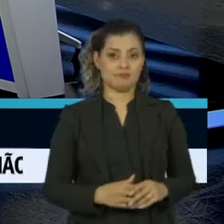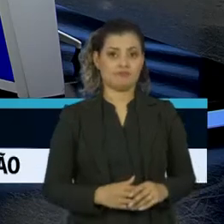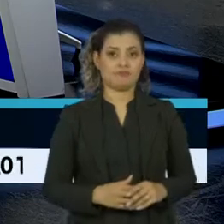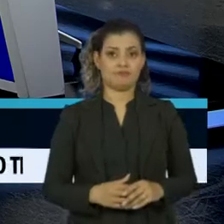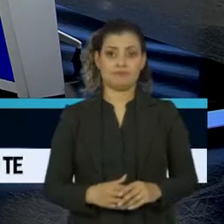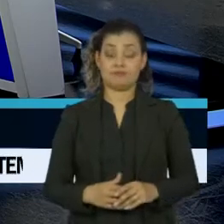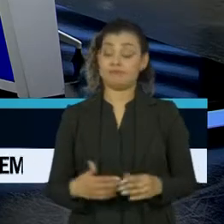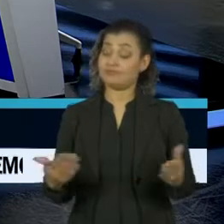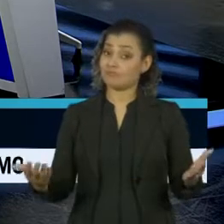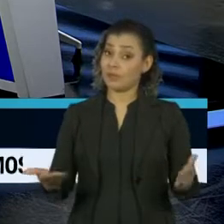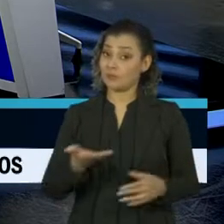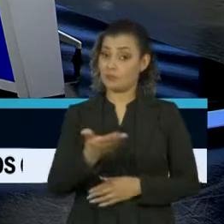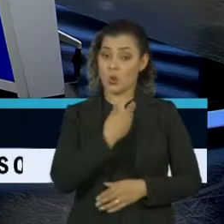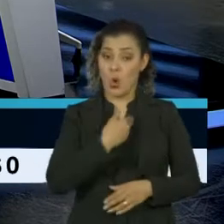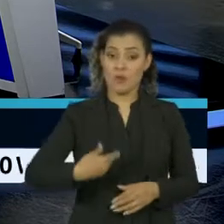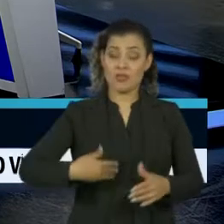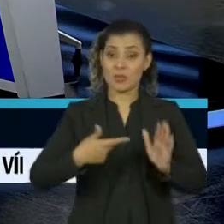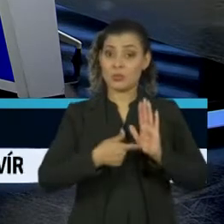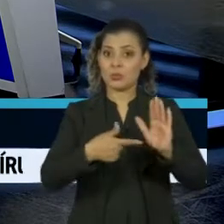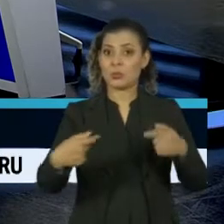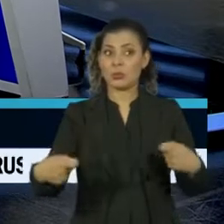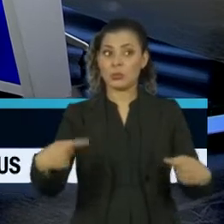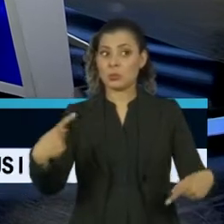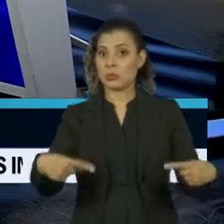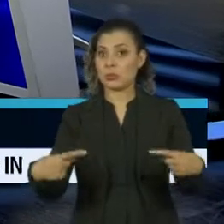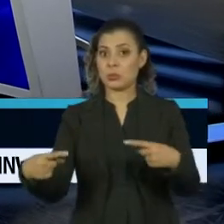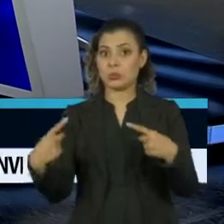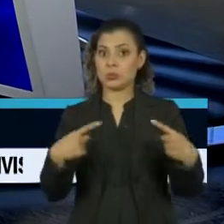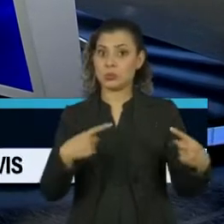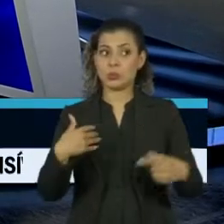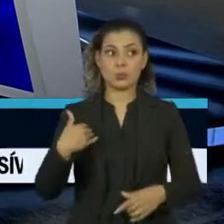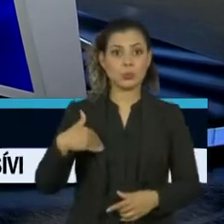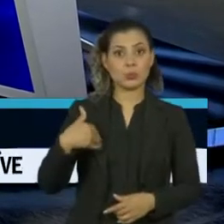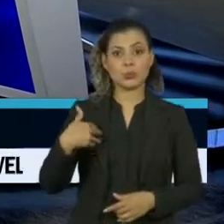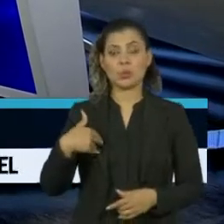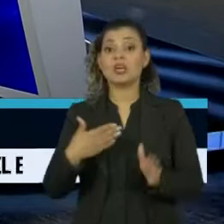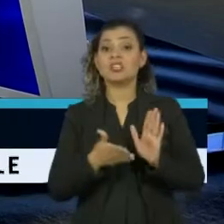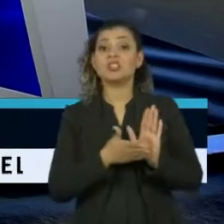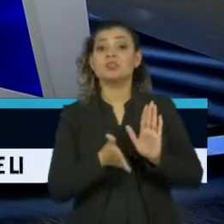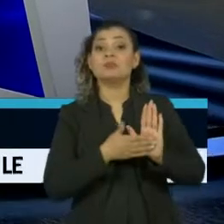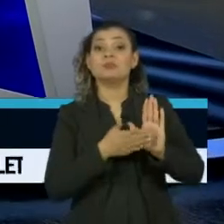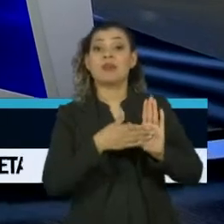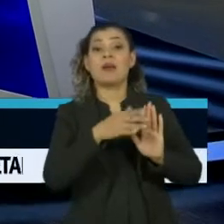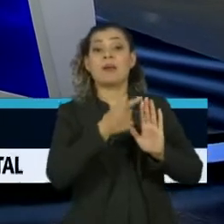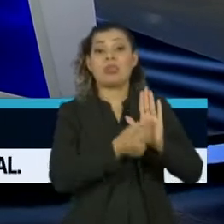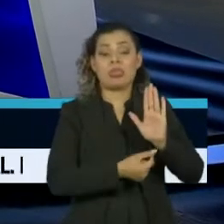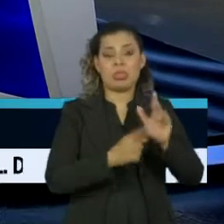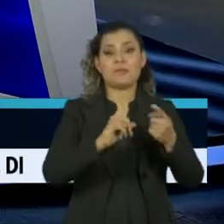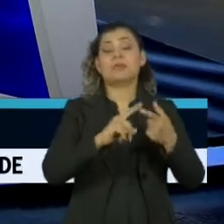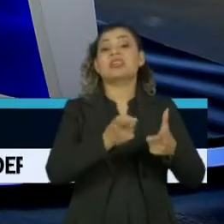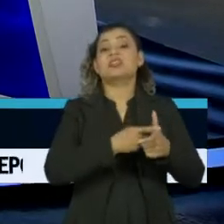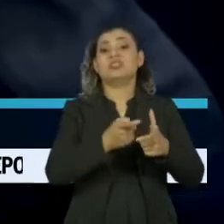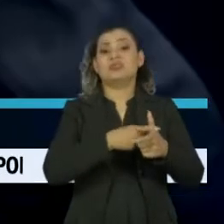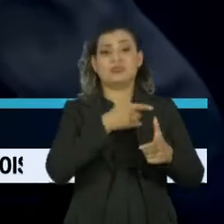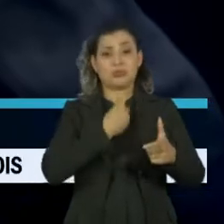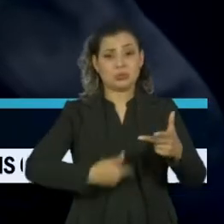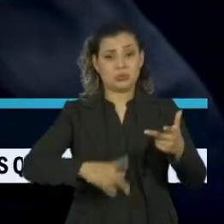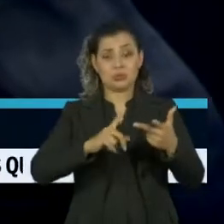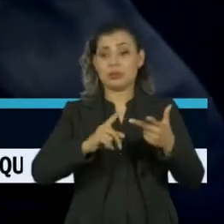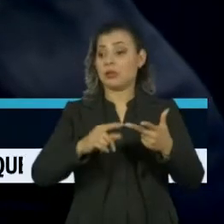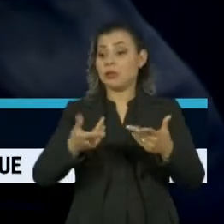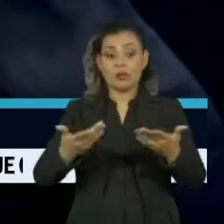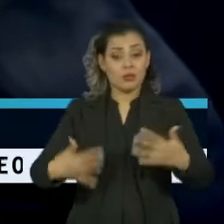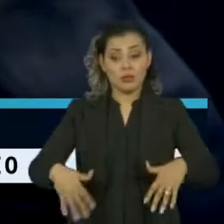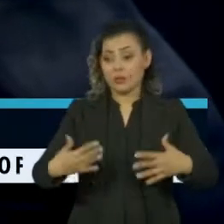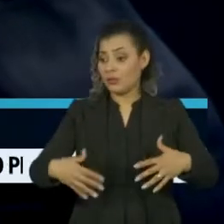o conselho do governo está diante de um impasse ele tem aí que reequilibrar as contas públicas ampliar os programas sociais não